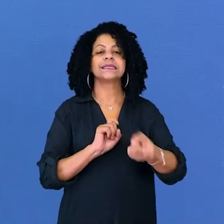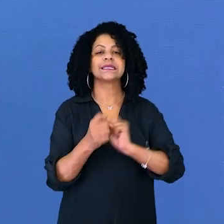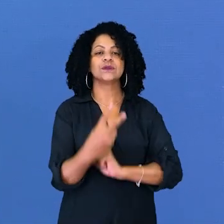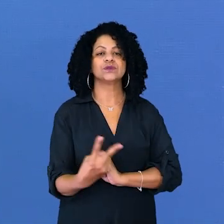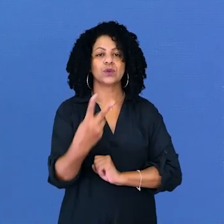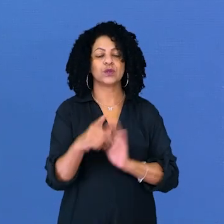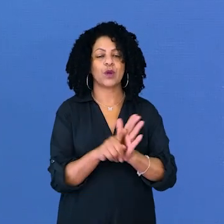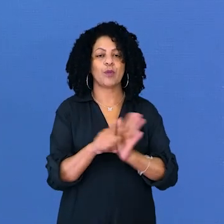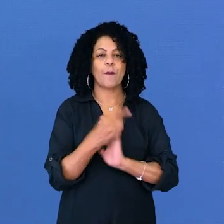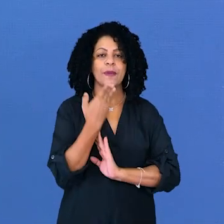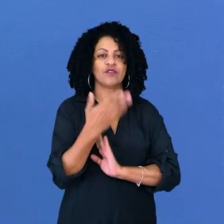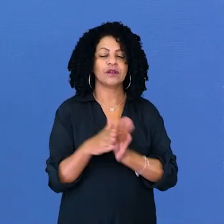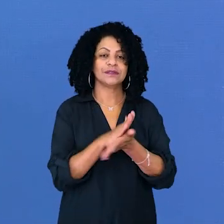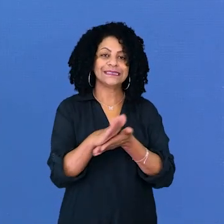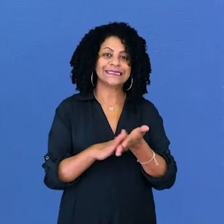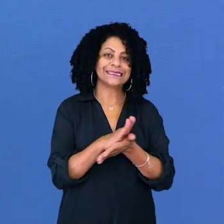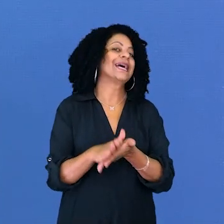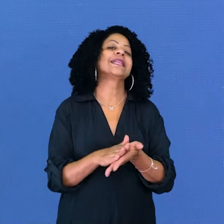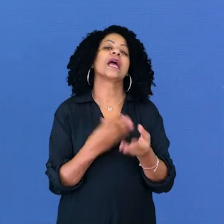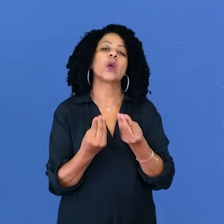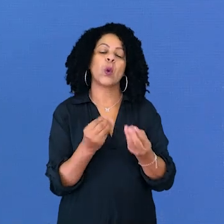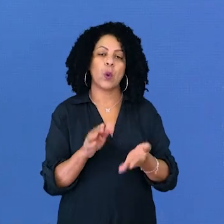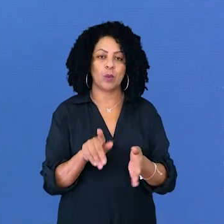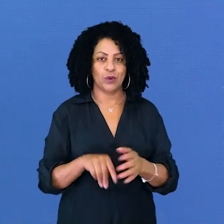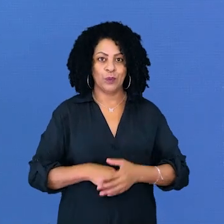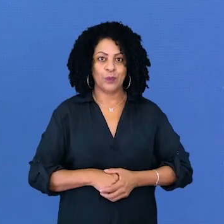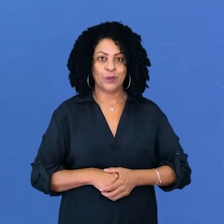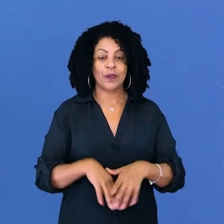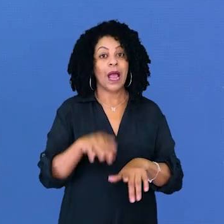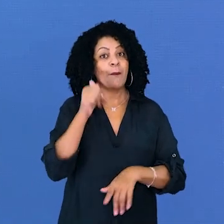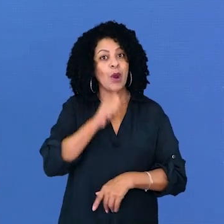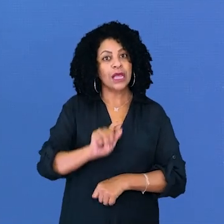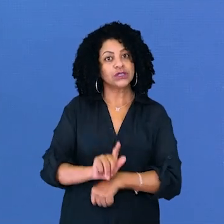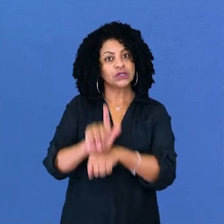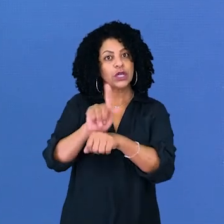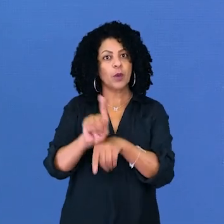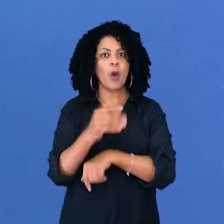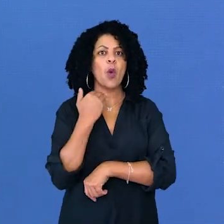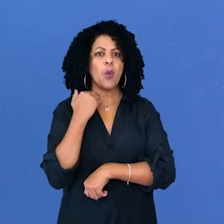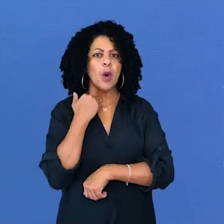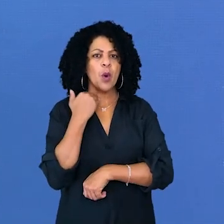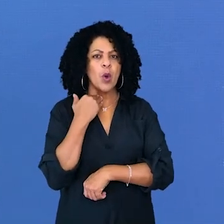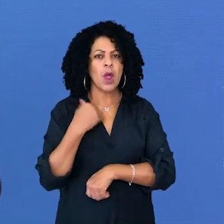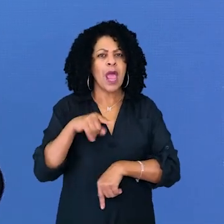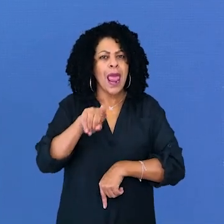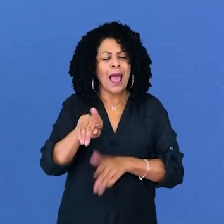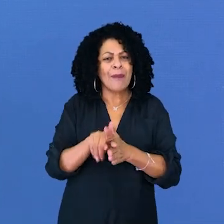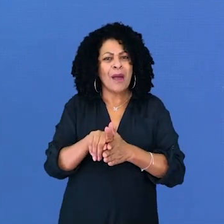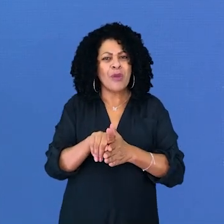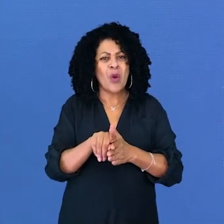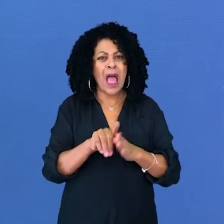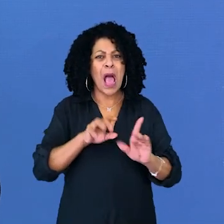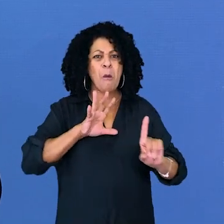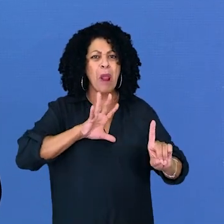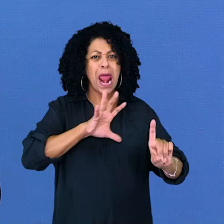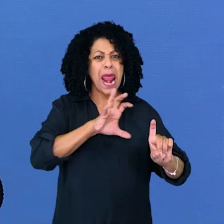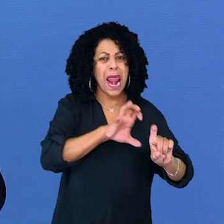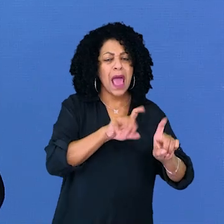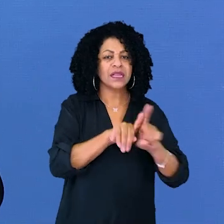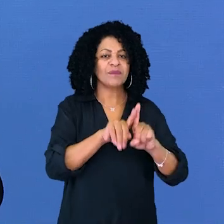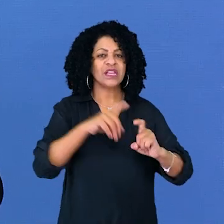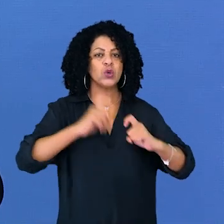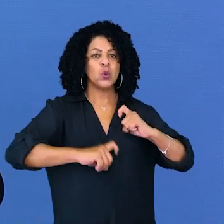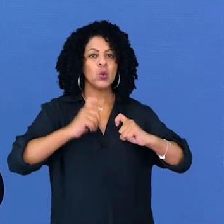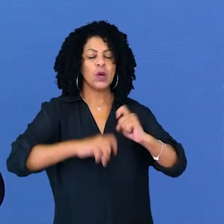O colegiado não aceitou o pedido de reintegração imediata feito por uma gerente de banco que alegou ter sofrido assédio moral e sexual